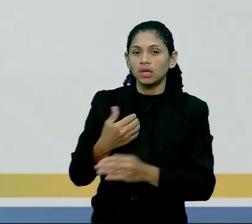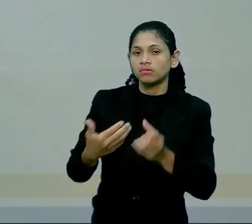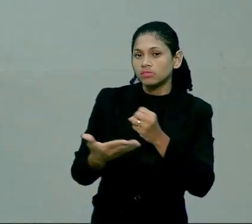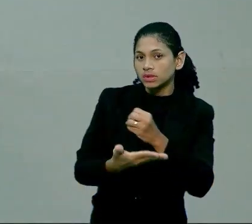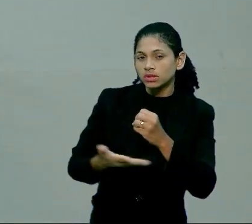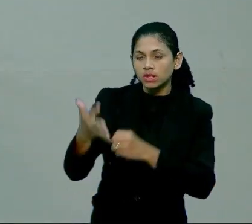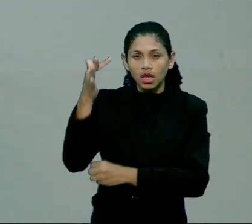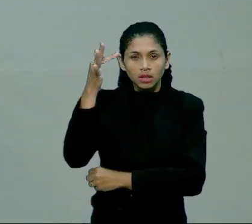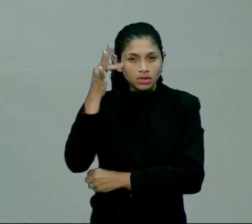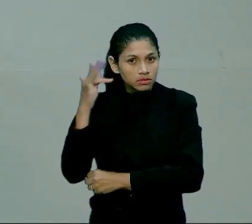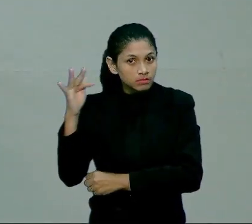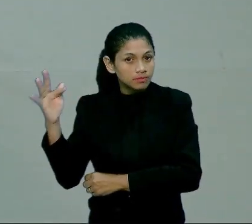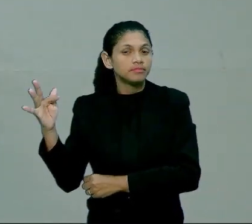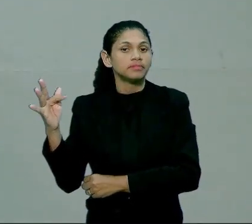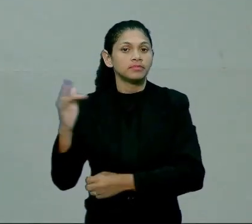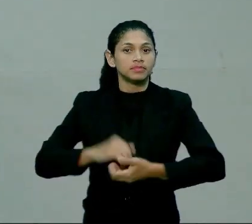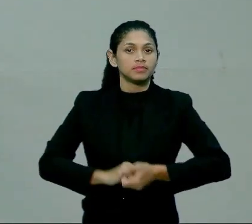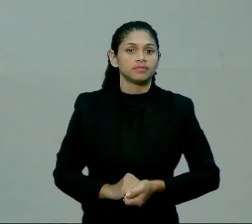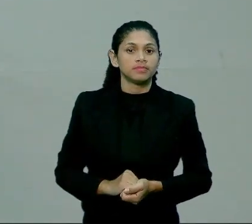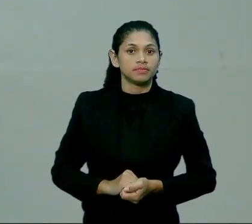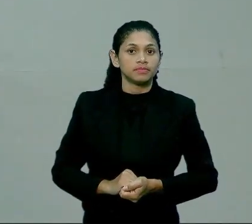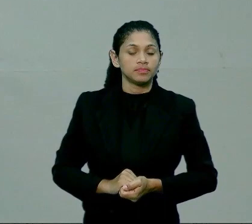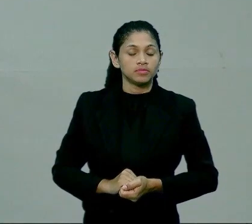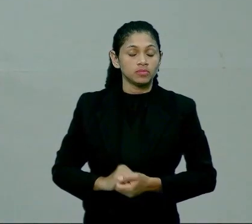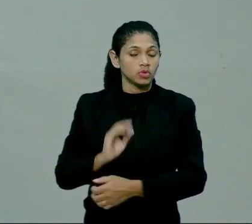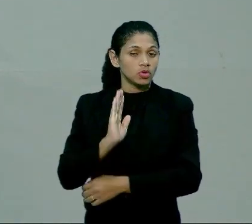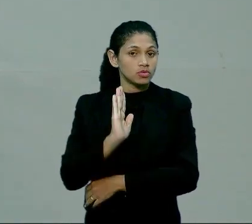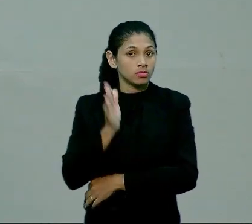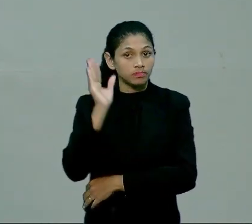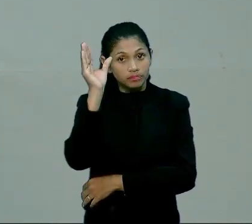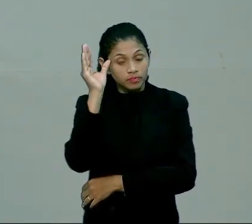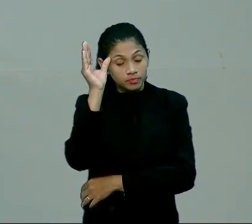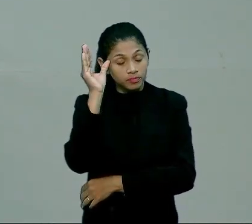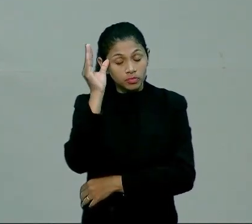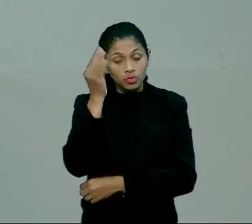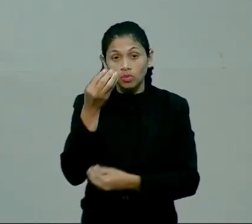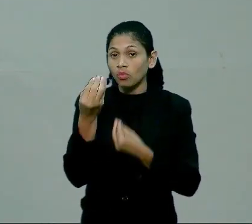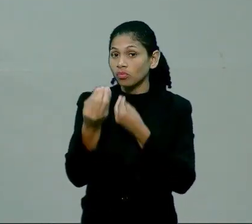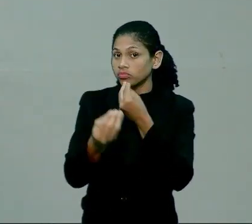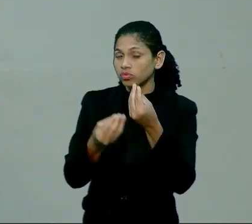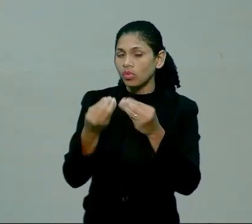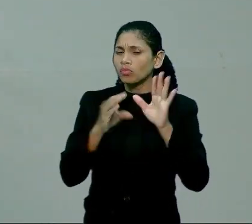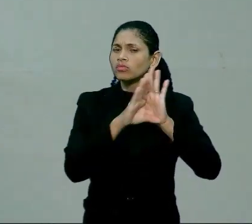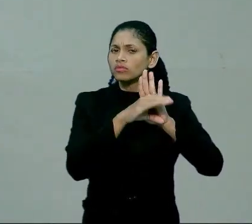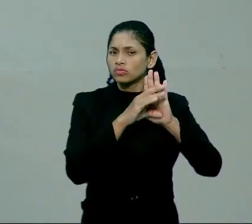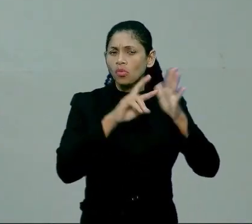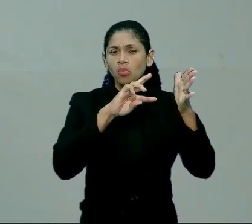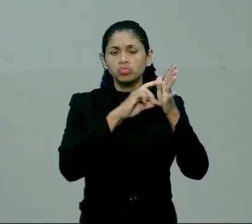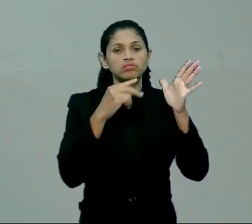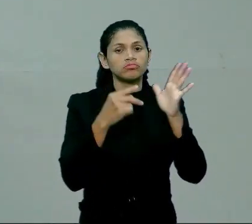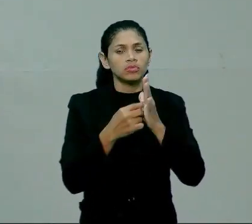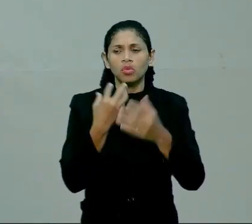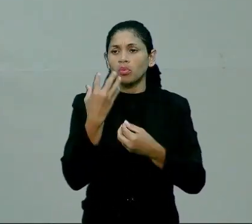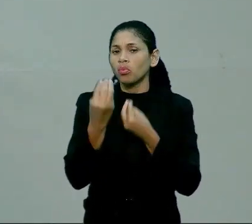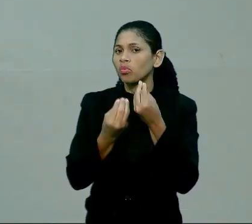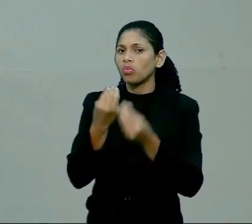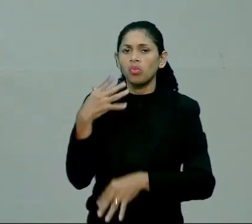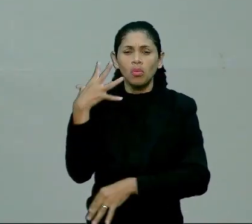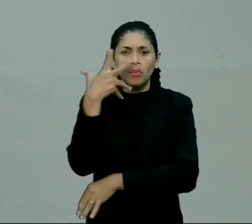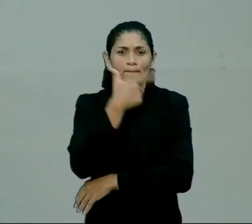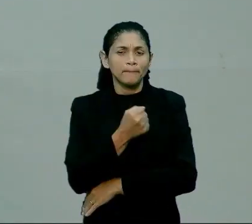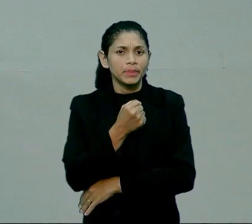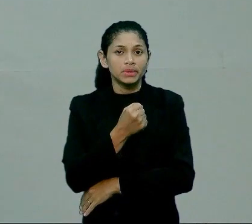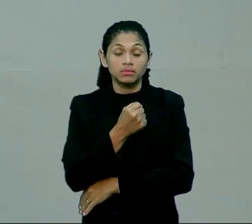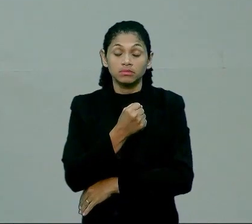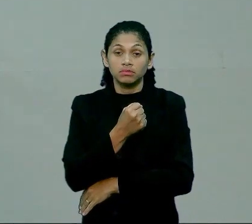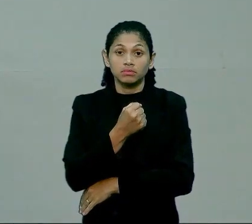de perfeição, então, aqui é só a compreensão do que é definido como belo para a gente ter, tipo, como é que eu vou definir o